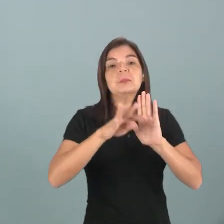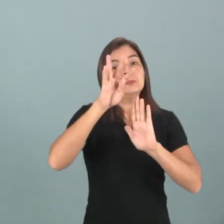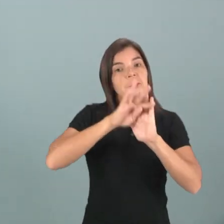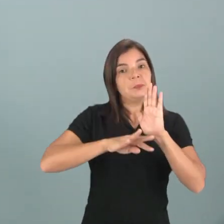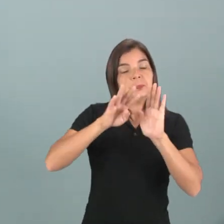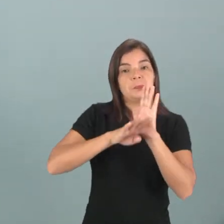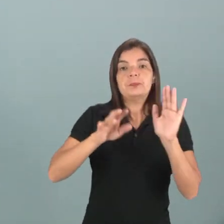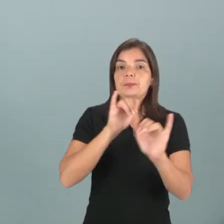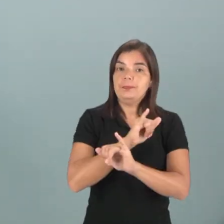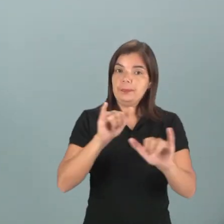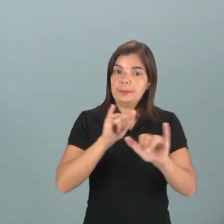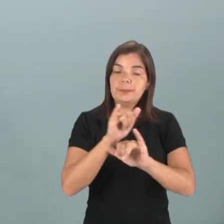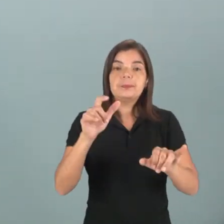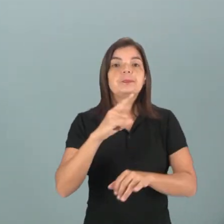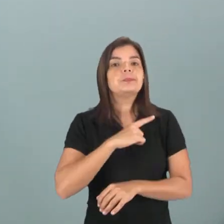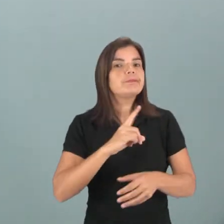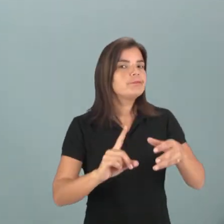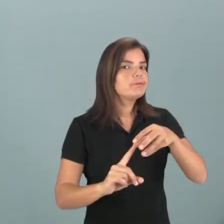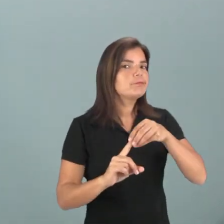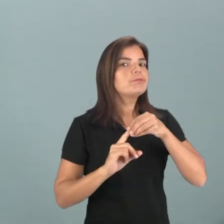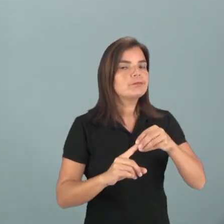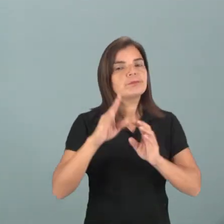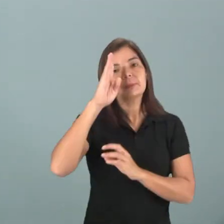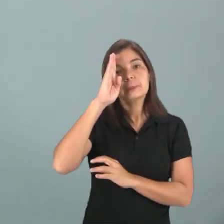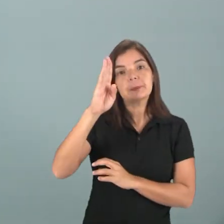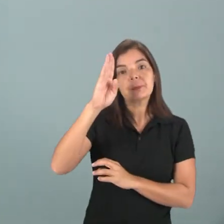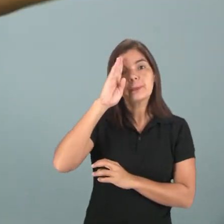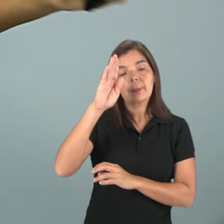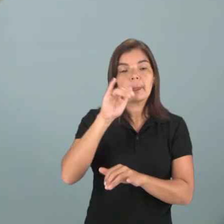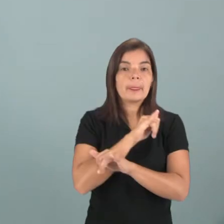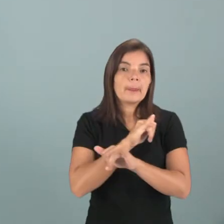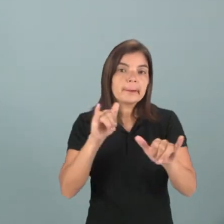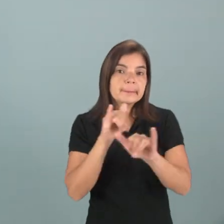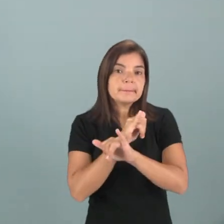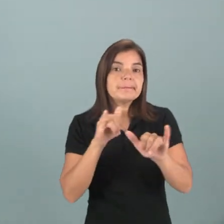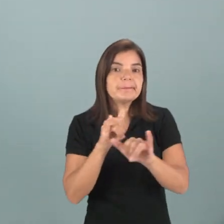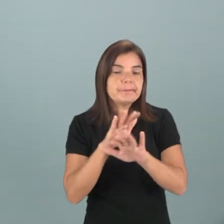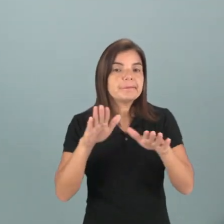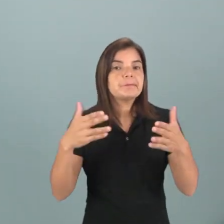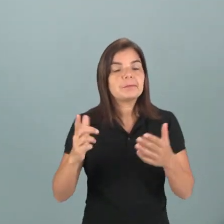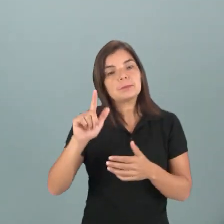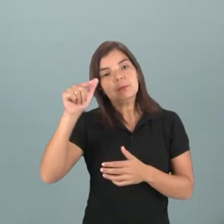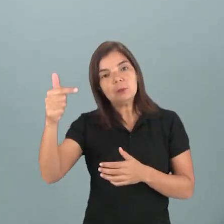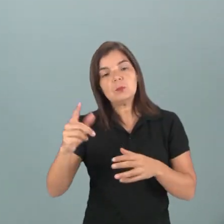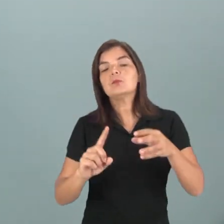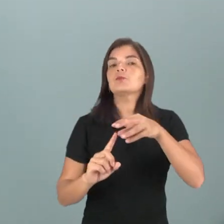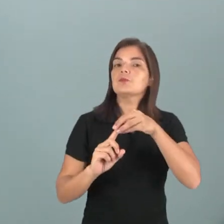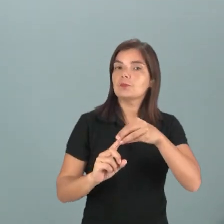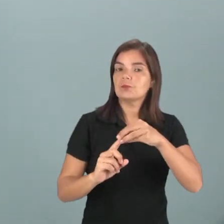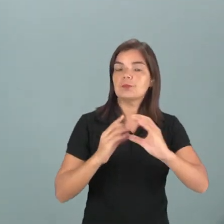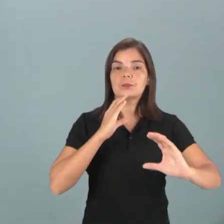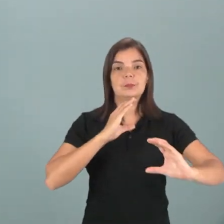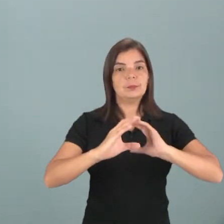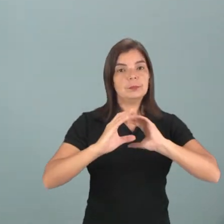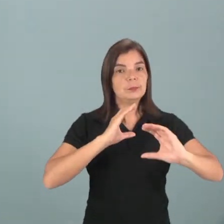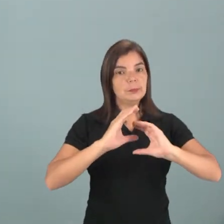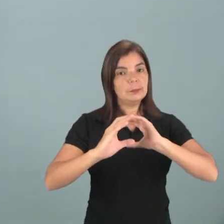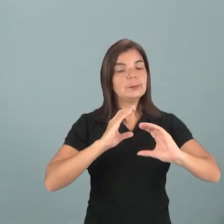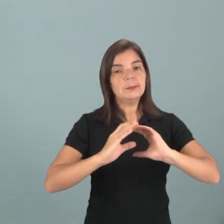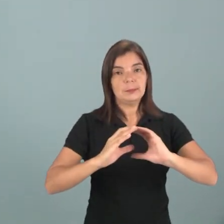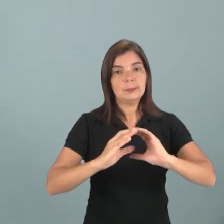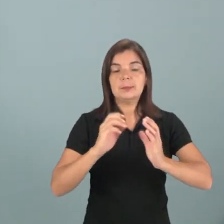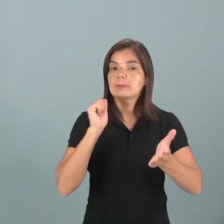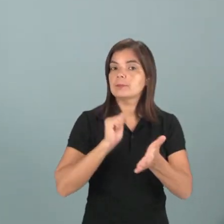a notícia tenha o objetivo principal de informar a outras intenções comunicativas